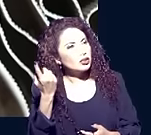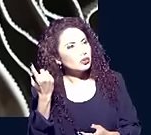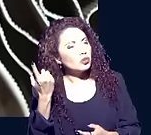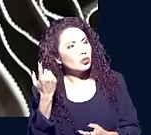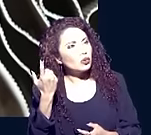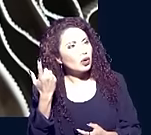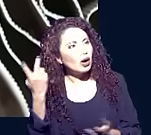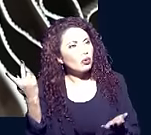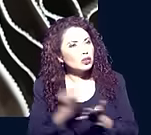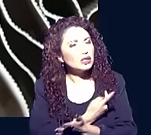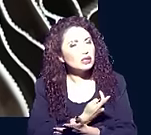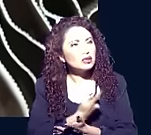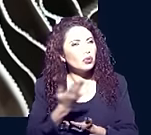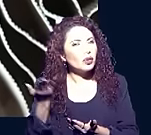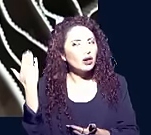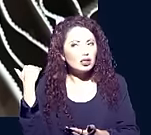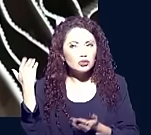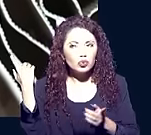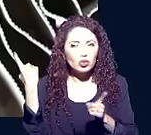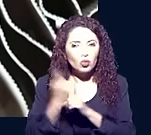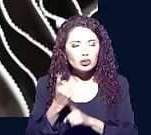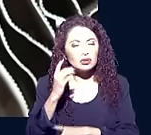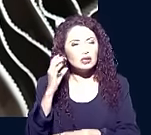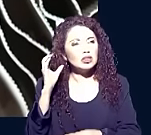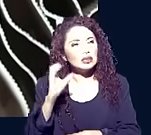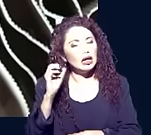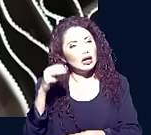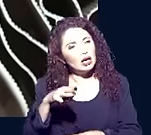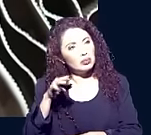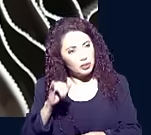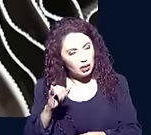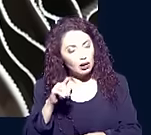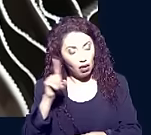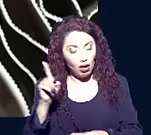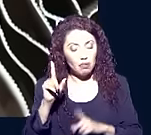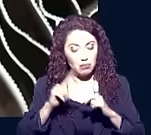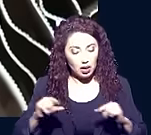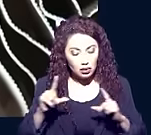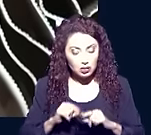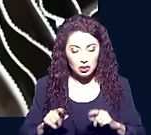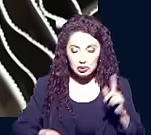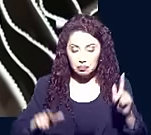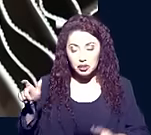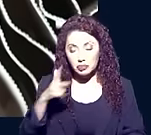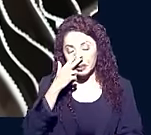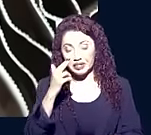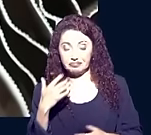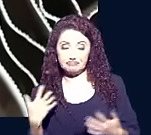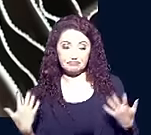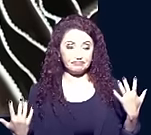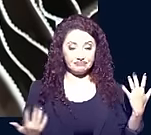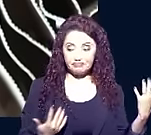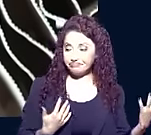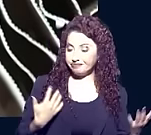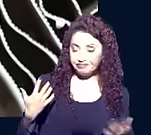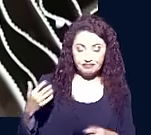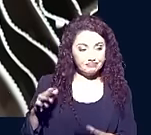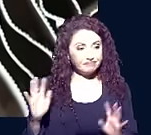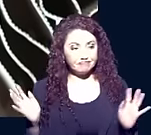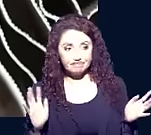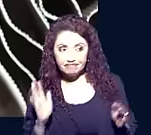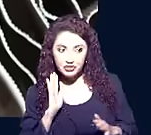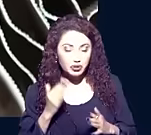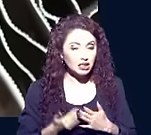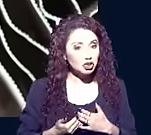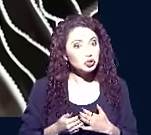reforma tributária na CNI em Brasília fo promovido pela CNI e todo mundo incrédulo todo mundo achando que não ia todo mundo achando que não